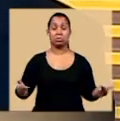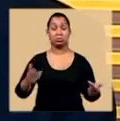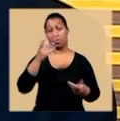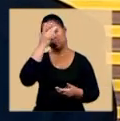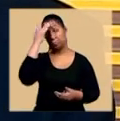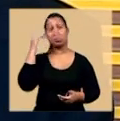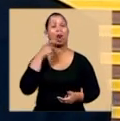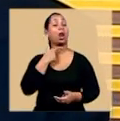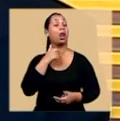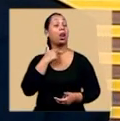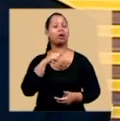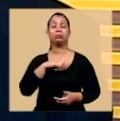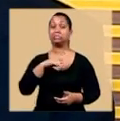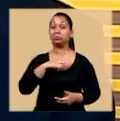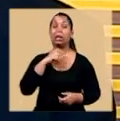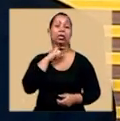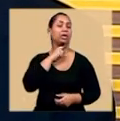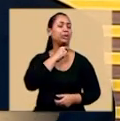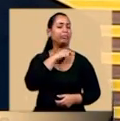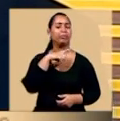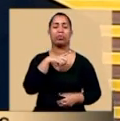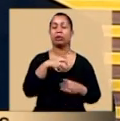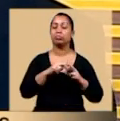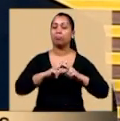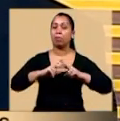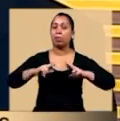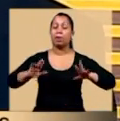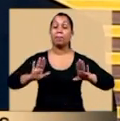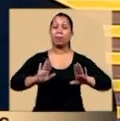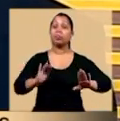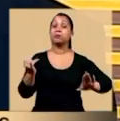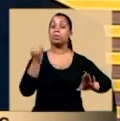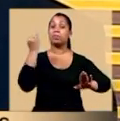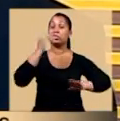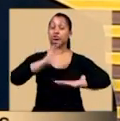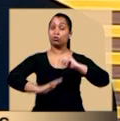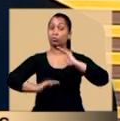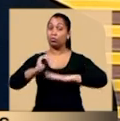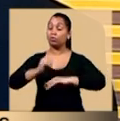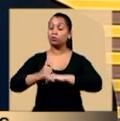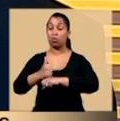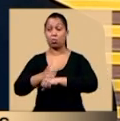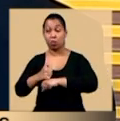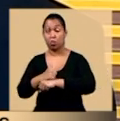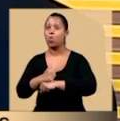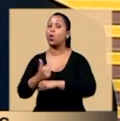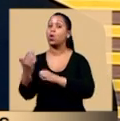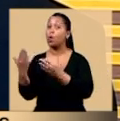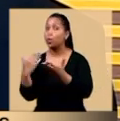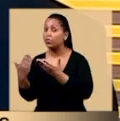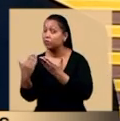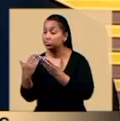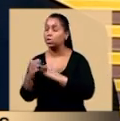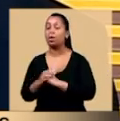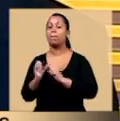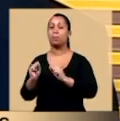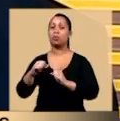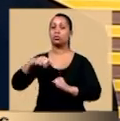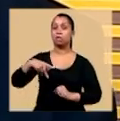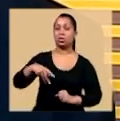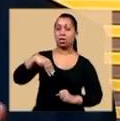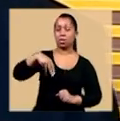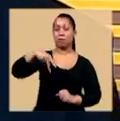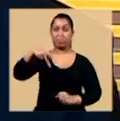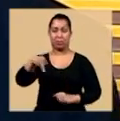humano ele é cheio de desejos, de anseios, né? E é importante que ele procure um profissional. Ele